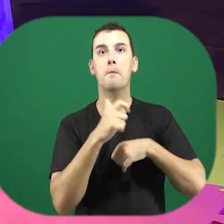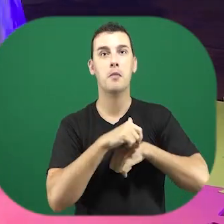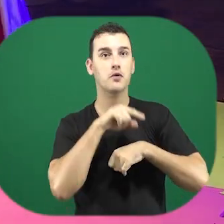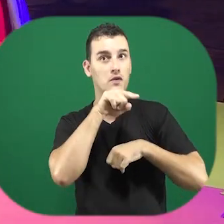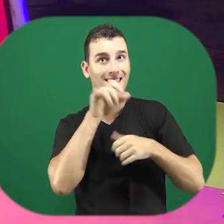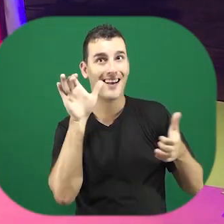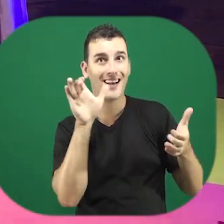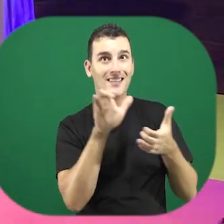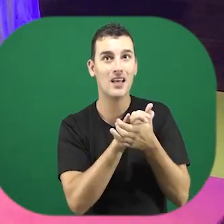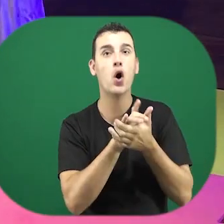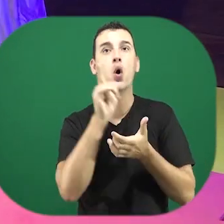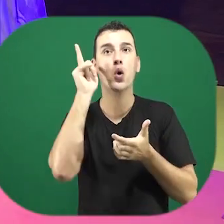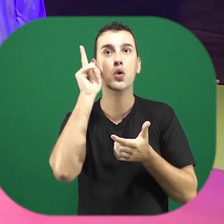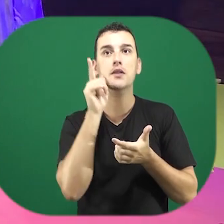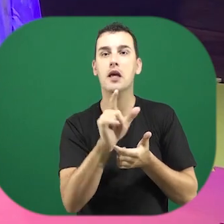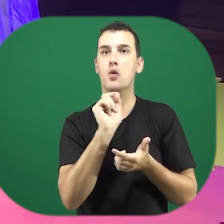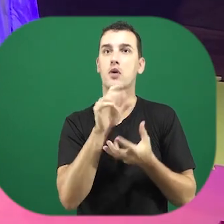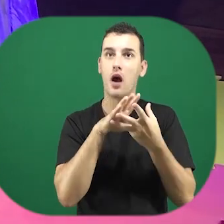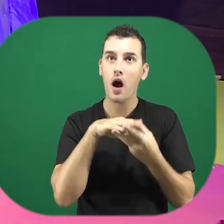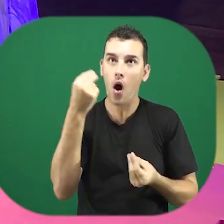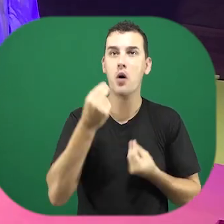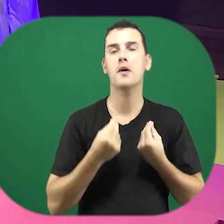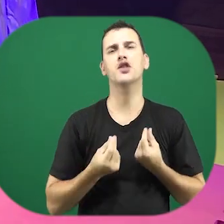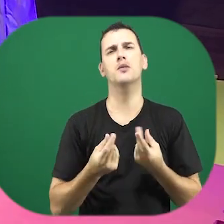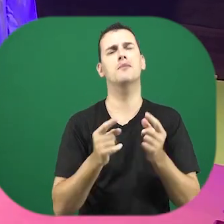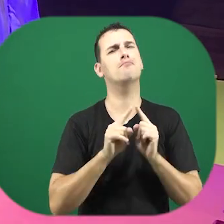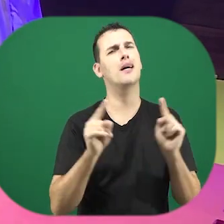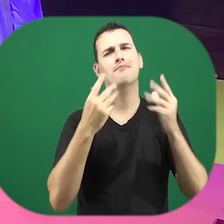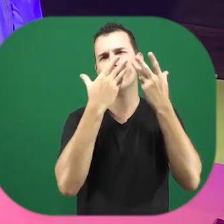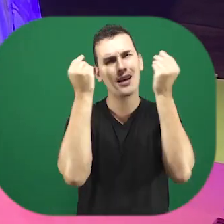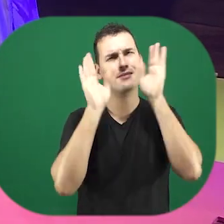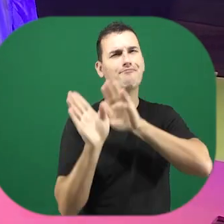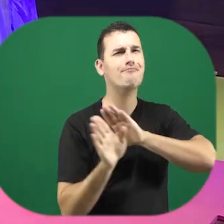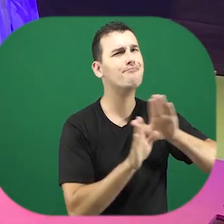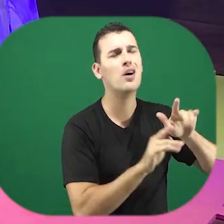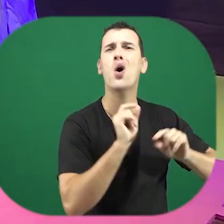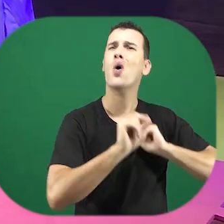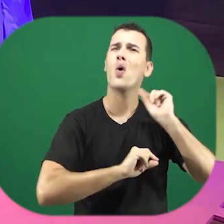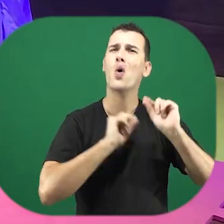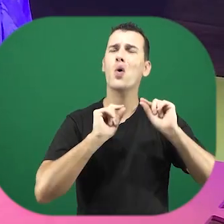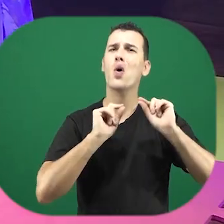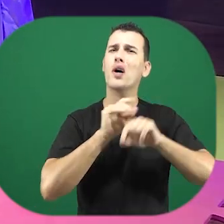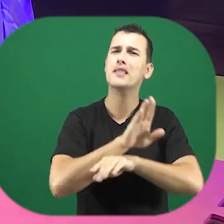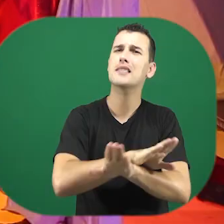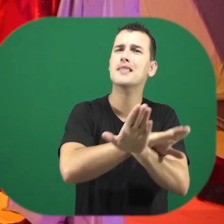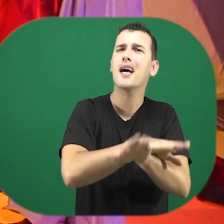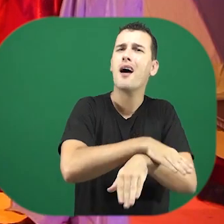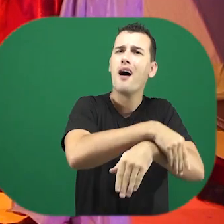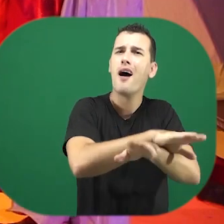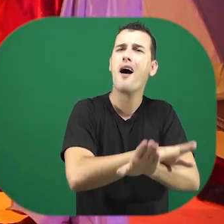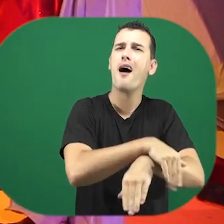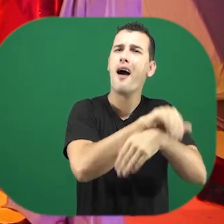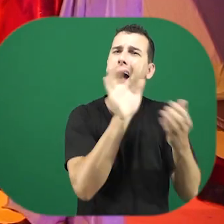a sua alma imortal. Mas esqueça isso. Uma sereia nunca poderá casar-se com um